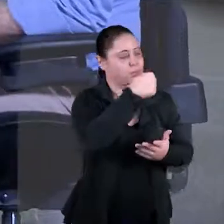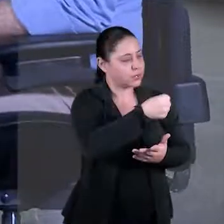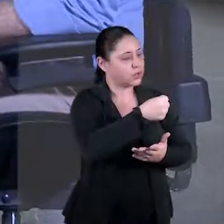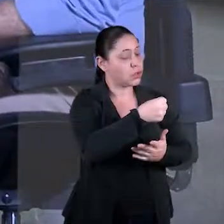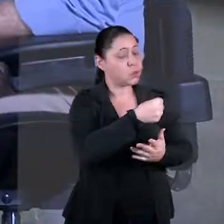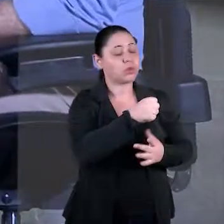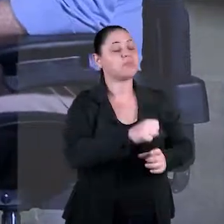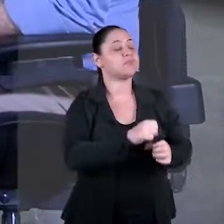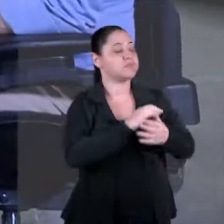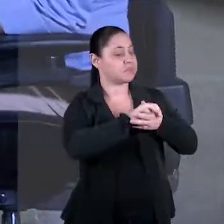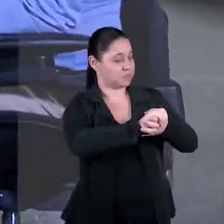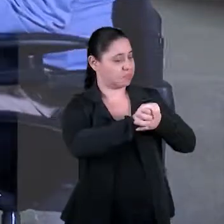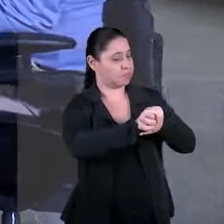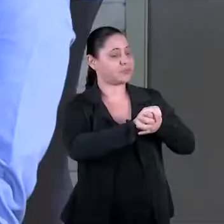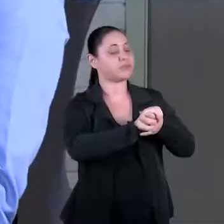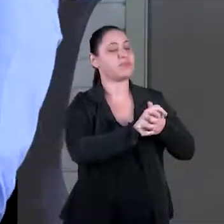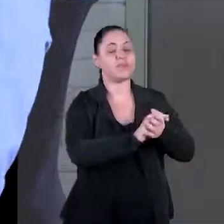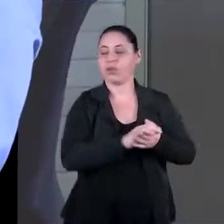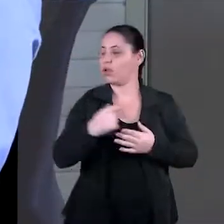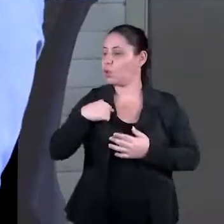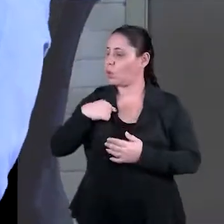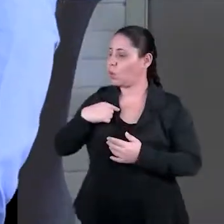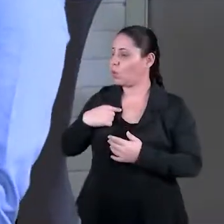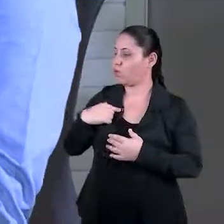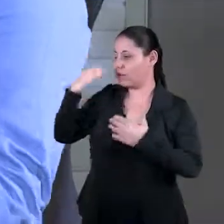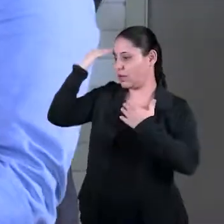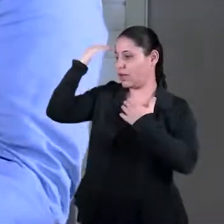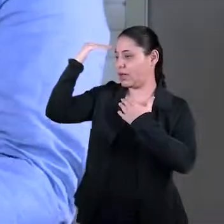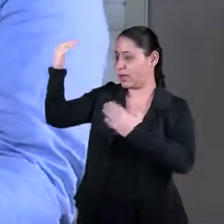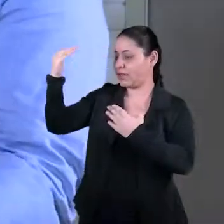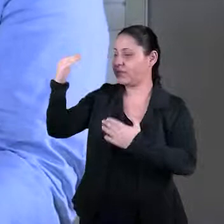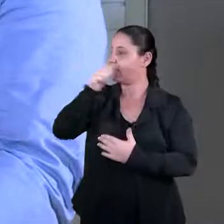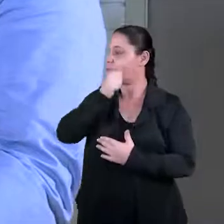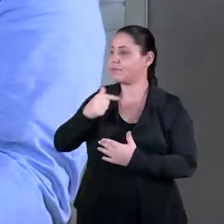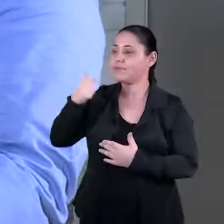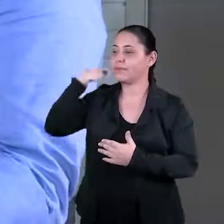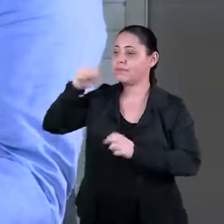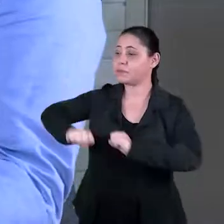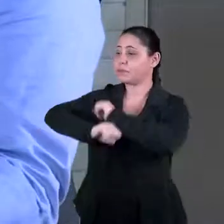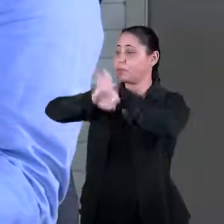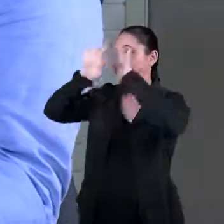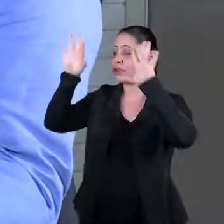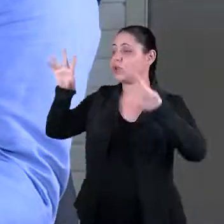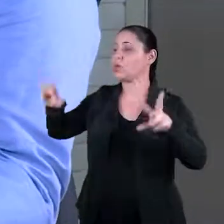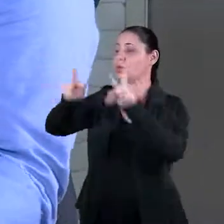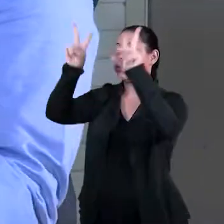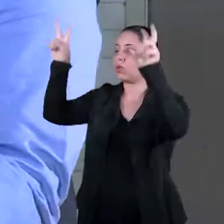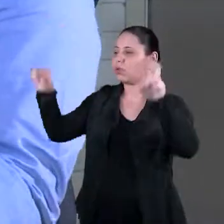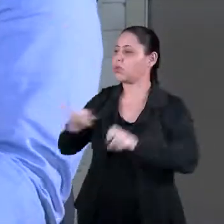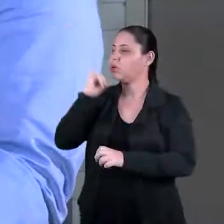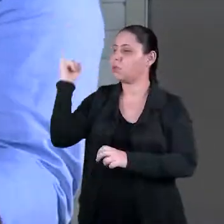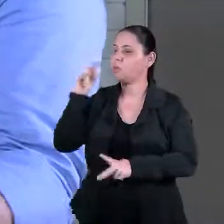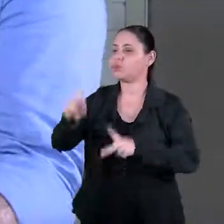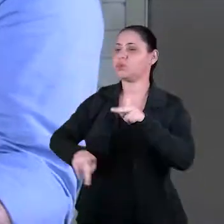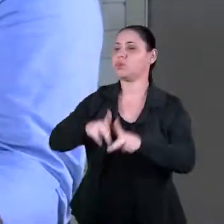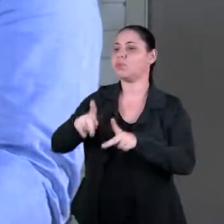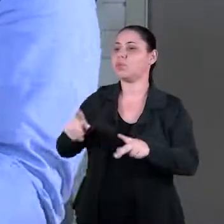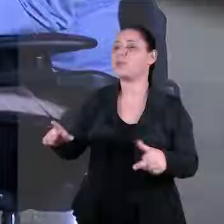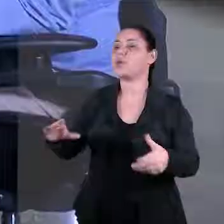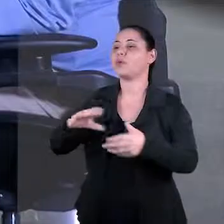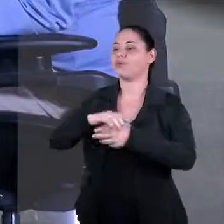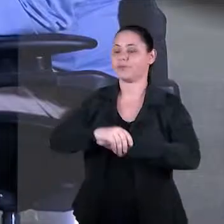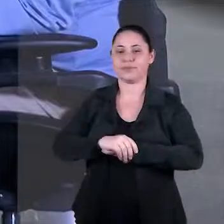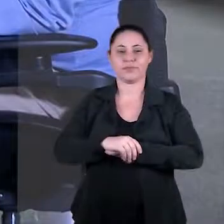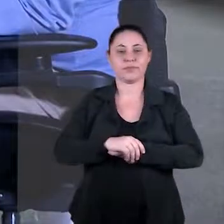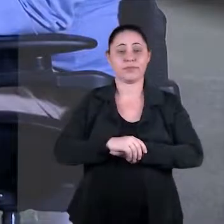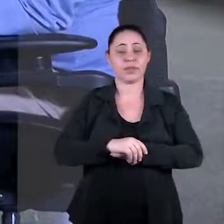Sucesso para o senhor. Obrigado. Eu que agradeço, Ana Paula, a oportunidade de estar aqui esclarecendo sobre esse assunto que a gente sabe que interessa a população, né?